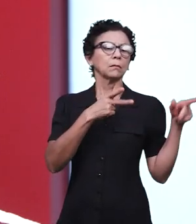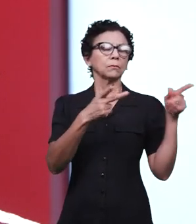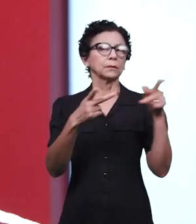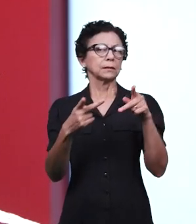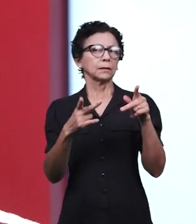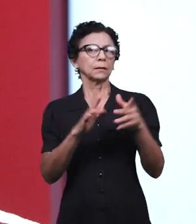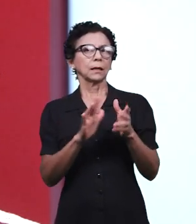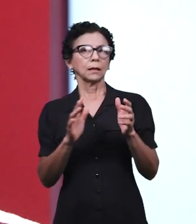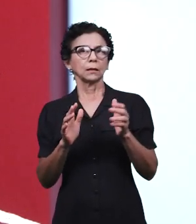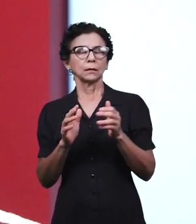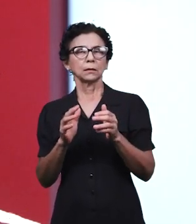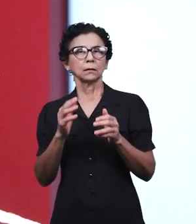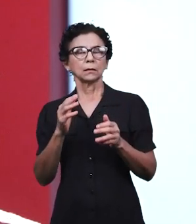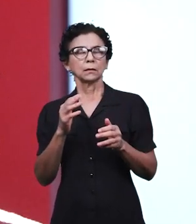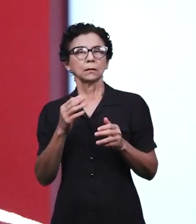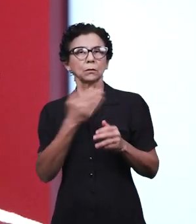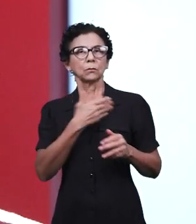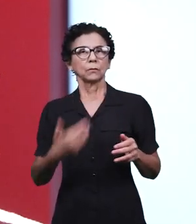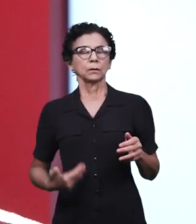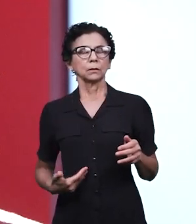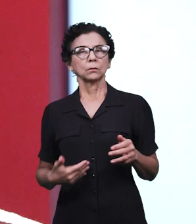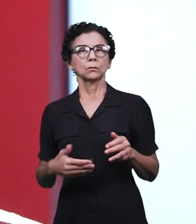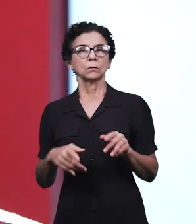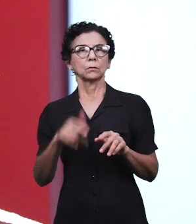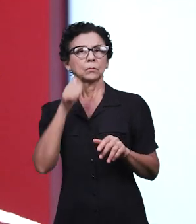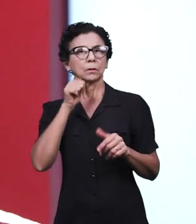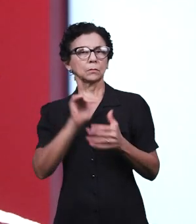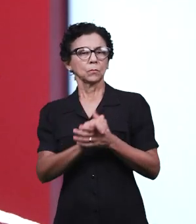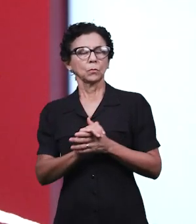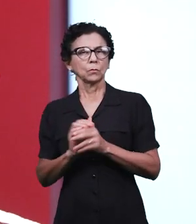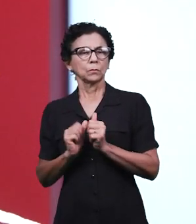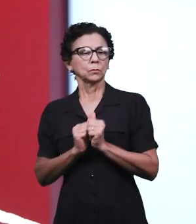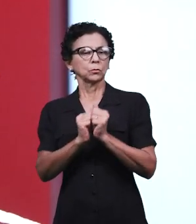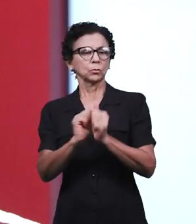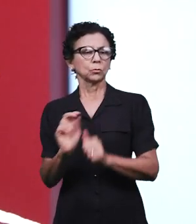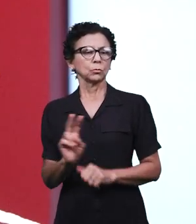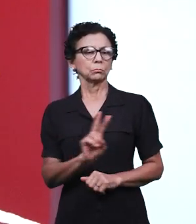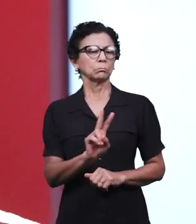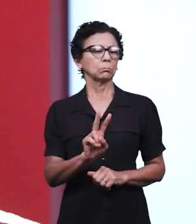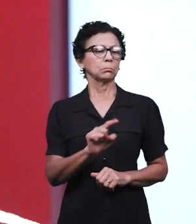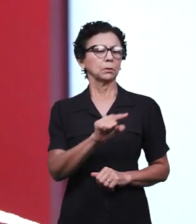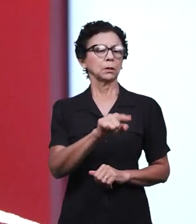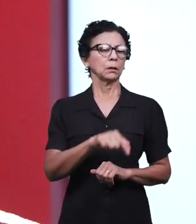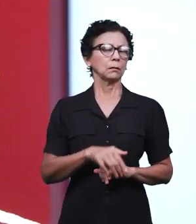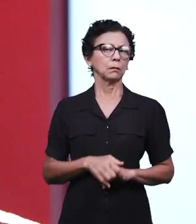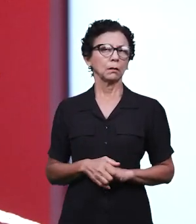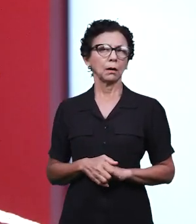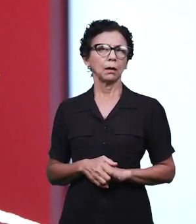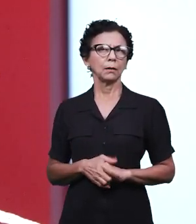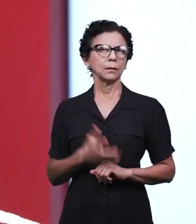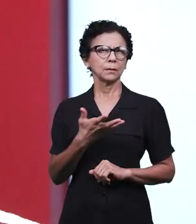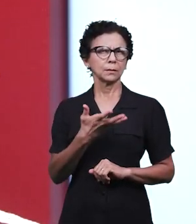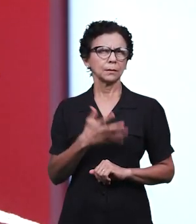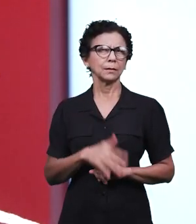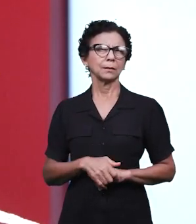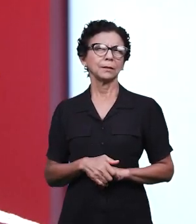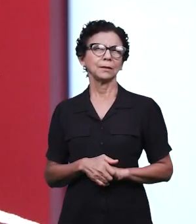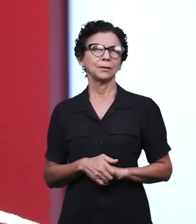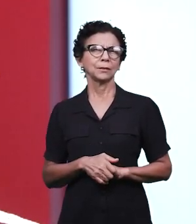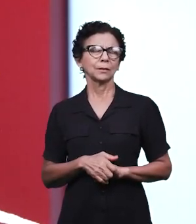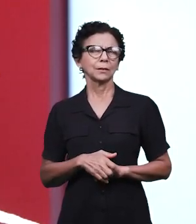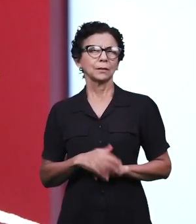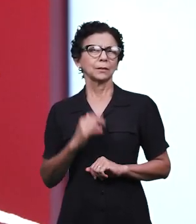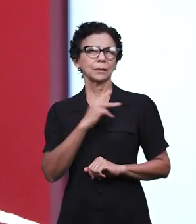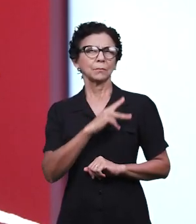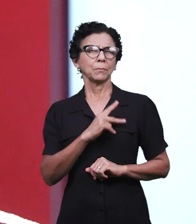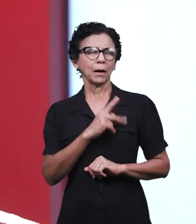para ouvir. Ela era judia, queriam ouvir a palavra de Paulo, que falava sobre a vida eterna, e ele ouvia de bom grado, mas ao